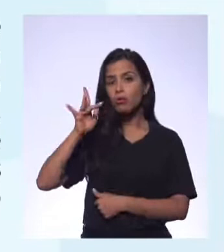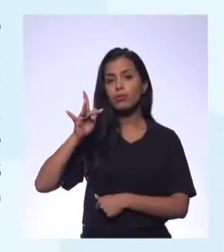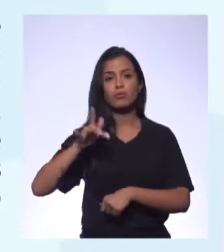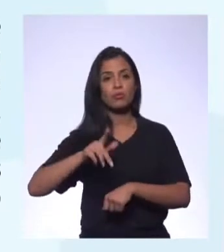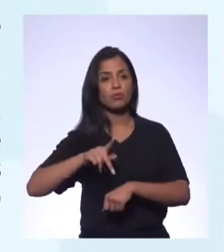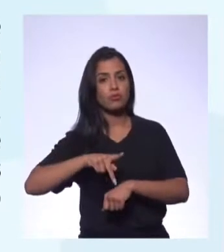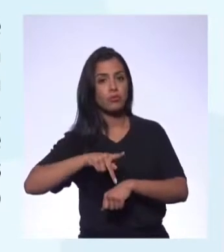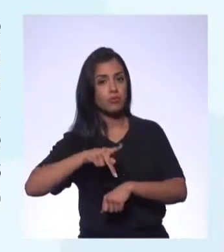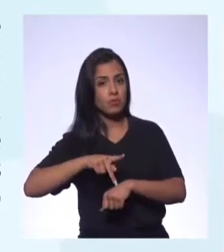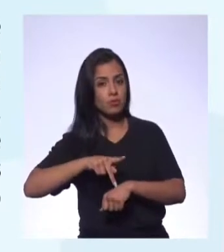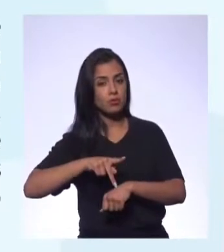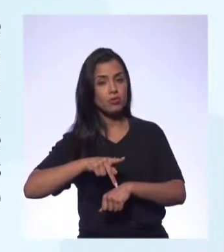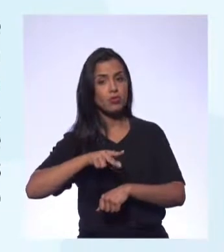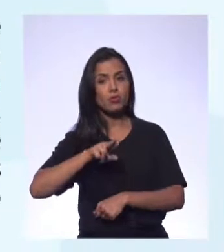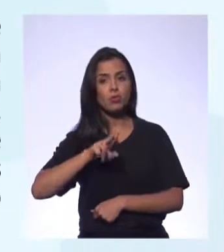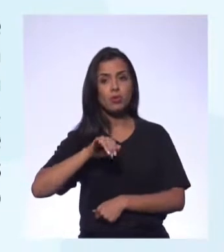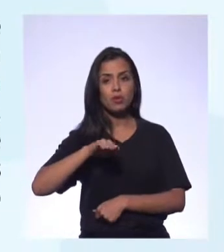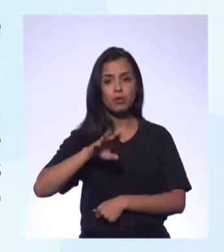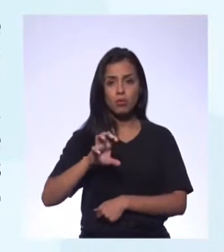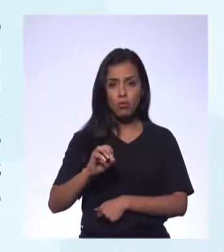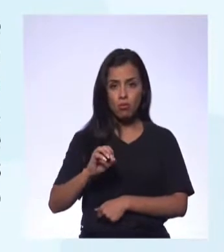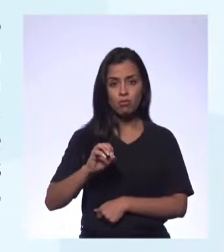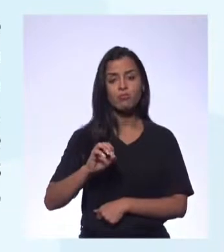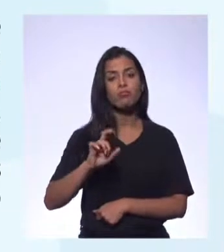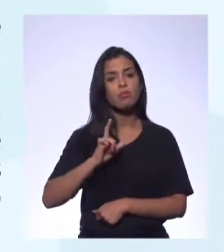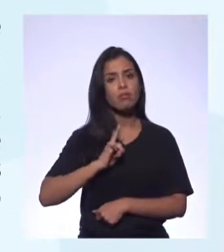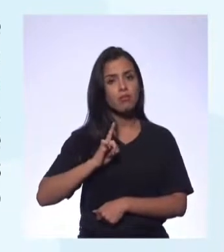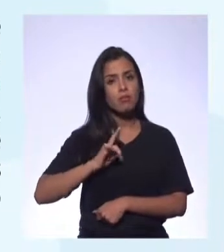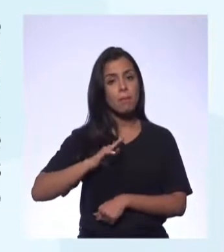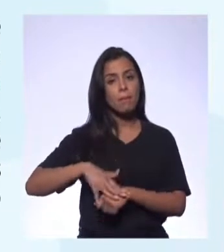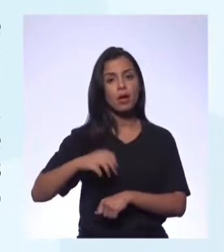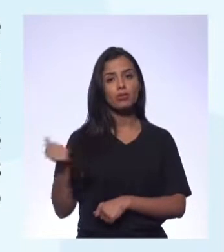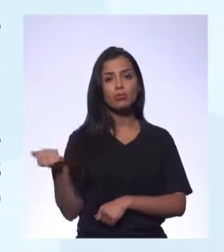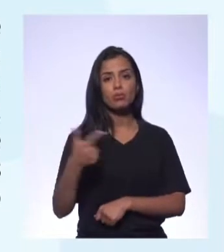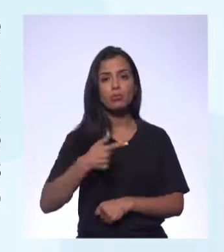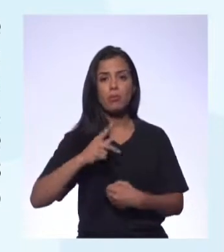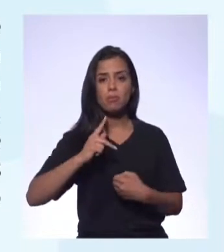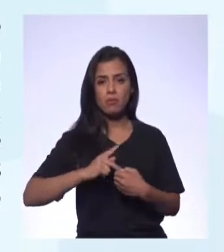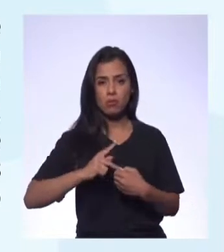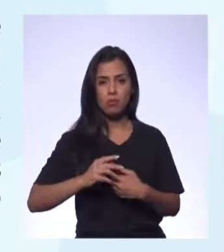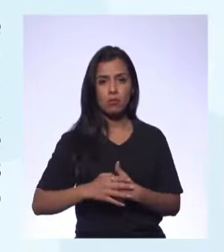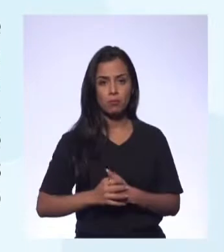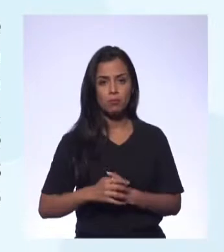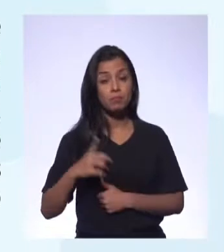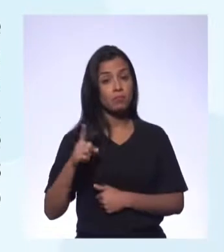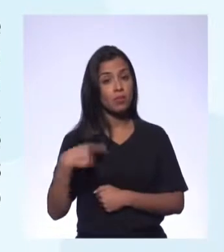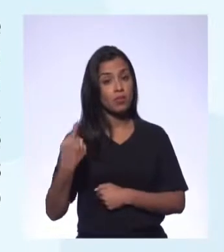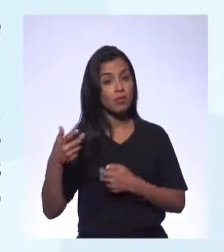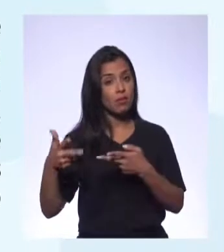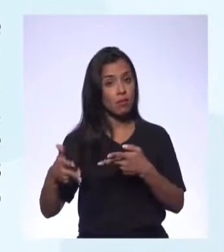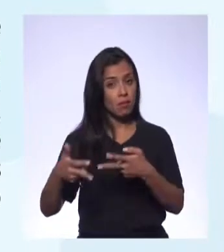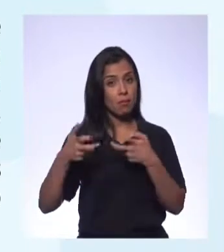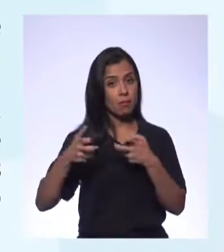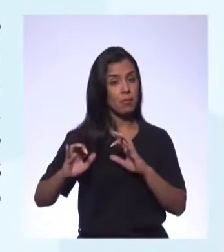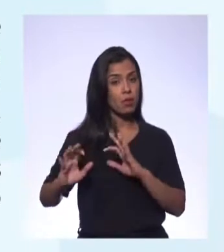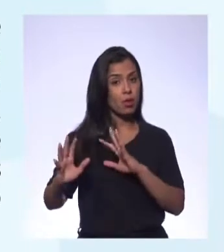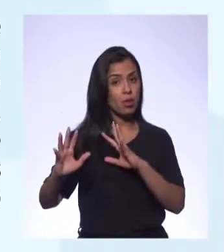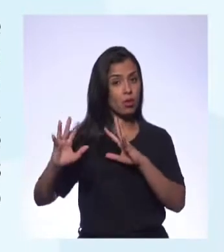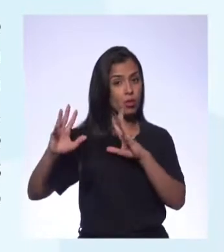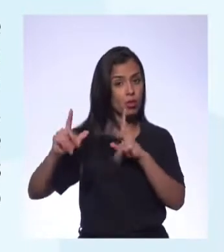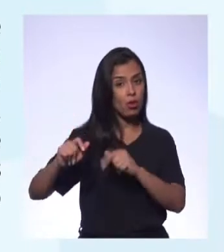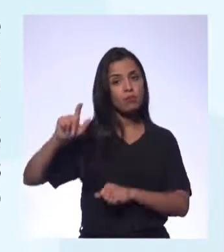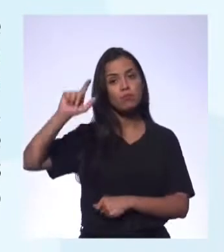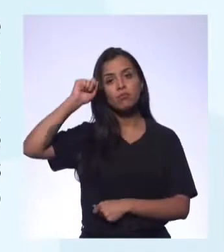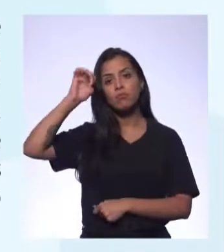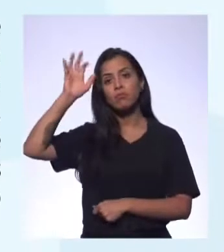pelo mundo através além das reservas de petróleo. Tendemos a perceber que esse enorme continente, de